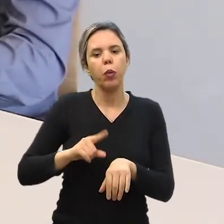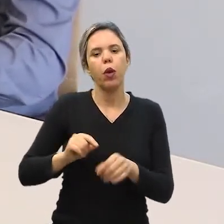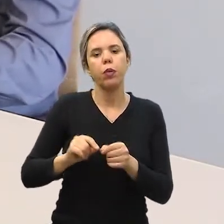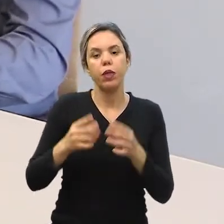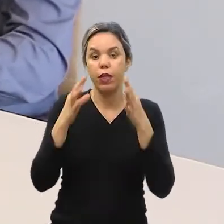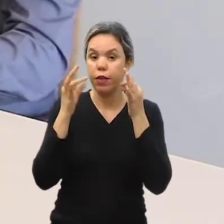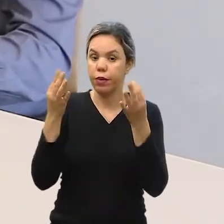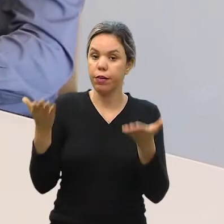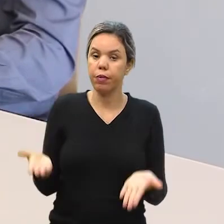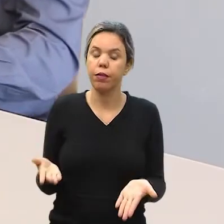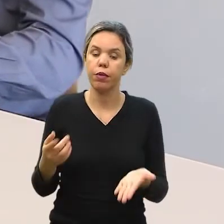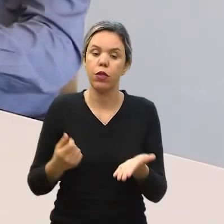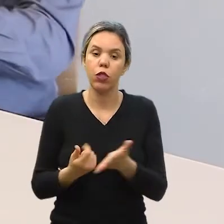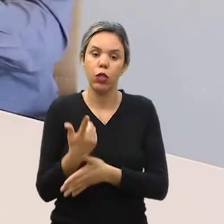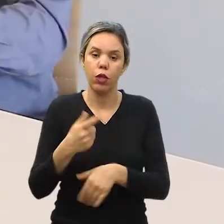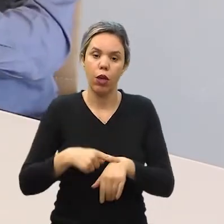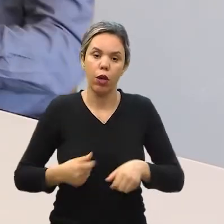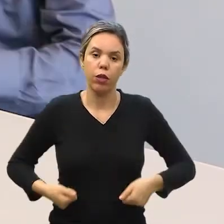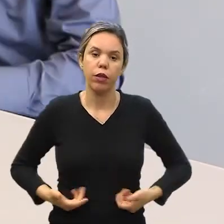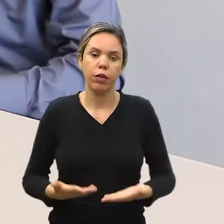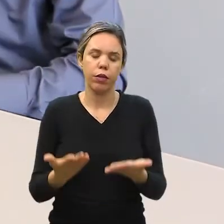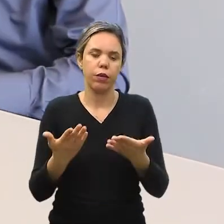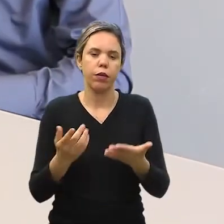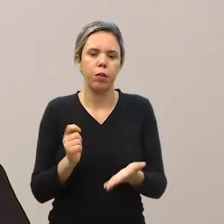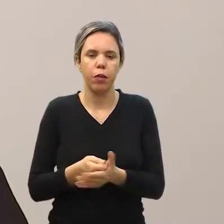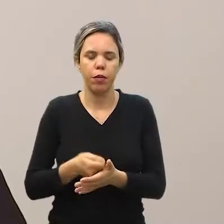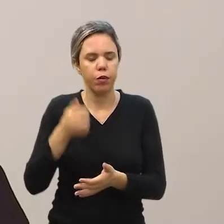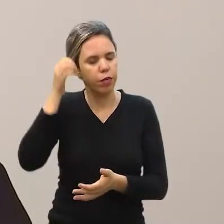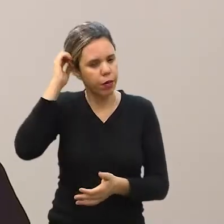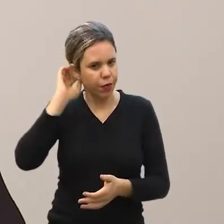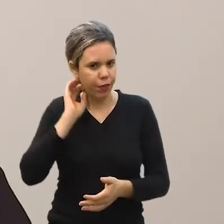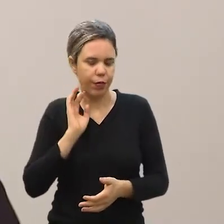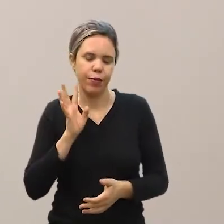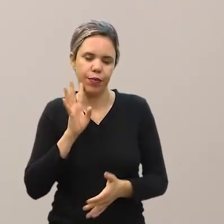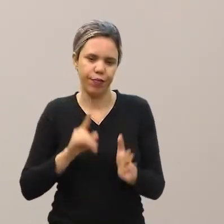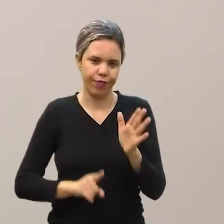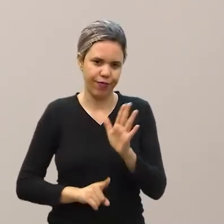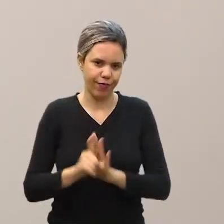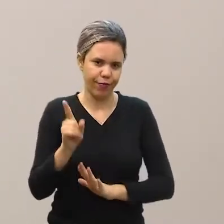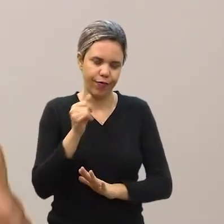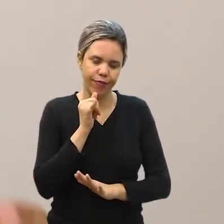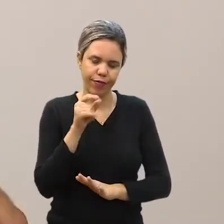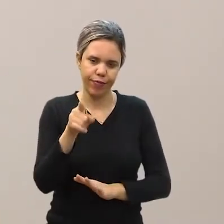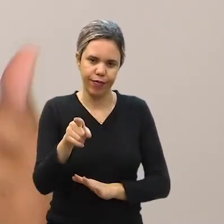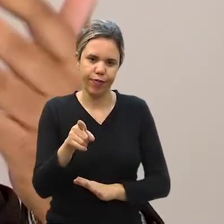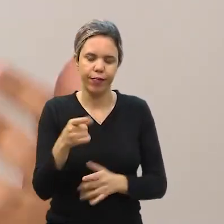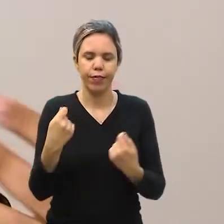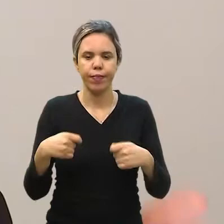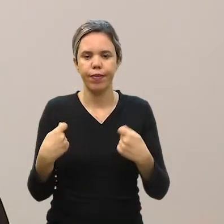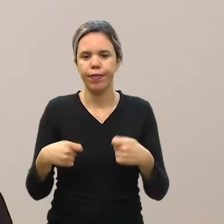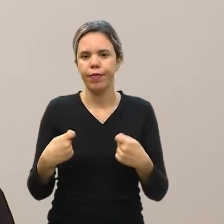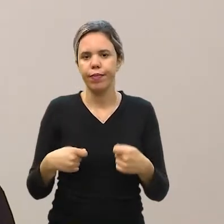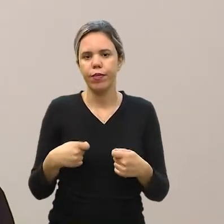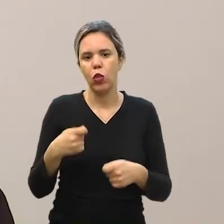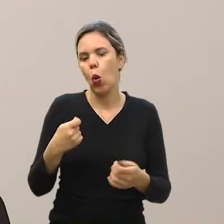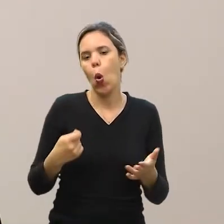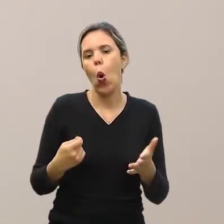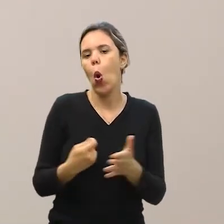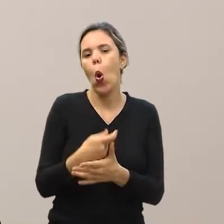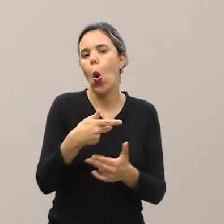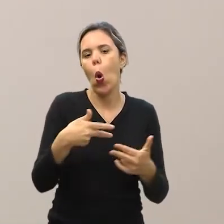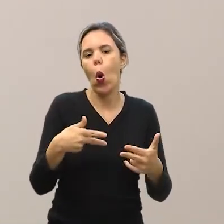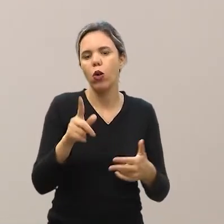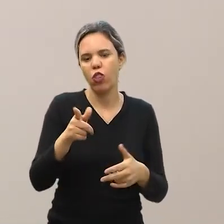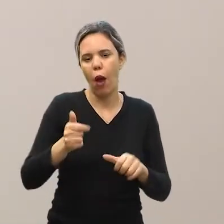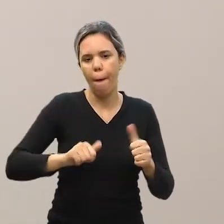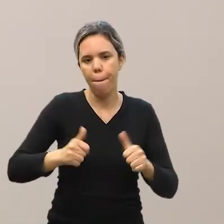deve prestar atenção em relação a esse tipo de pagamento? Legal. Bom, vamos supor que você esteja precisando comprar algo, né? Você